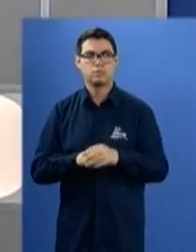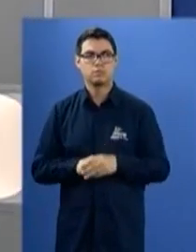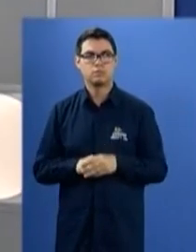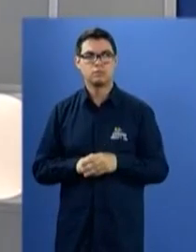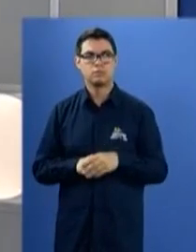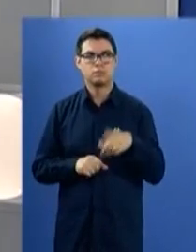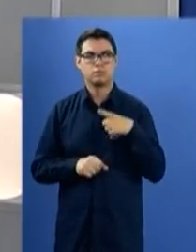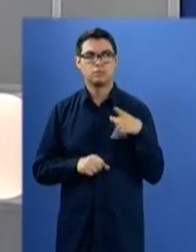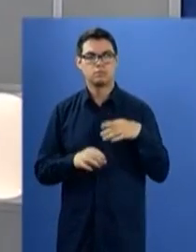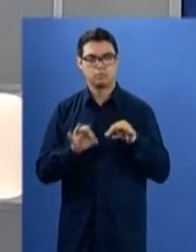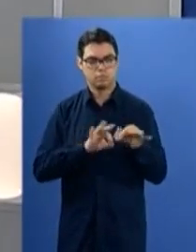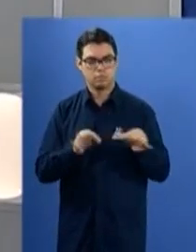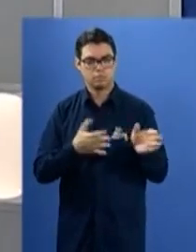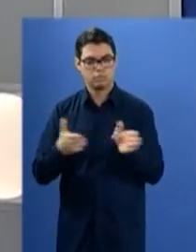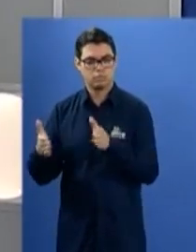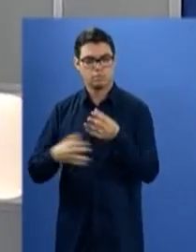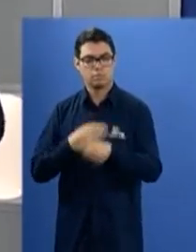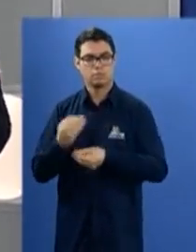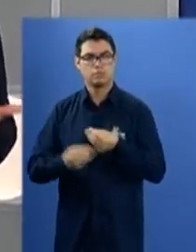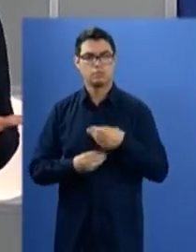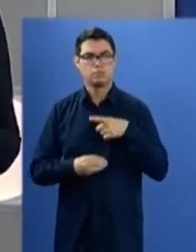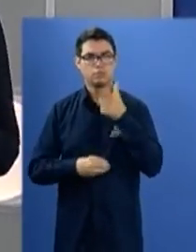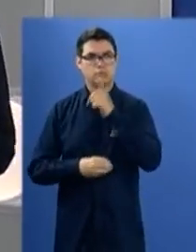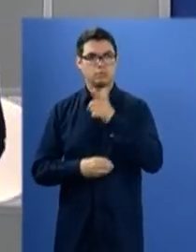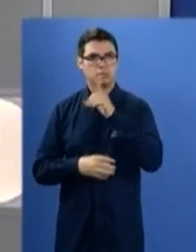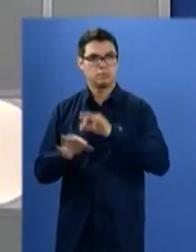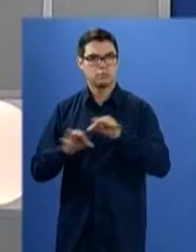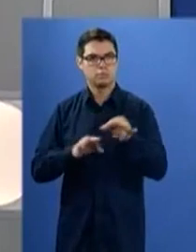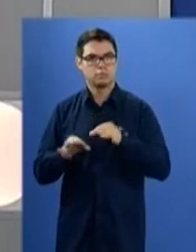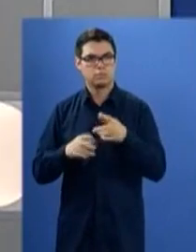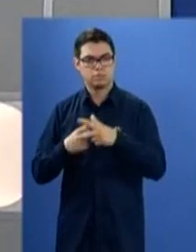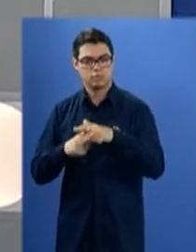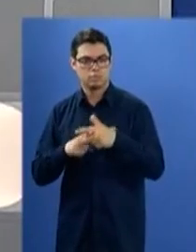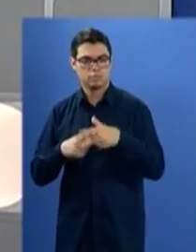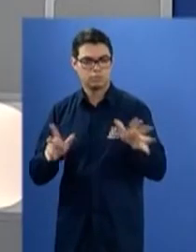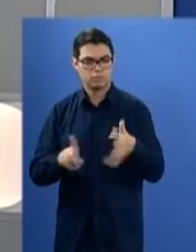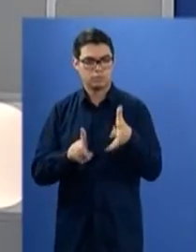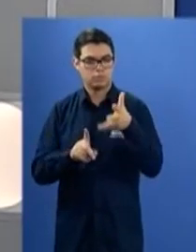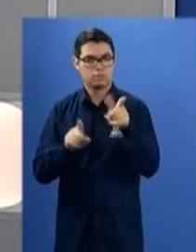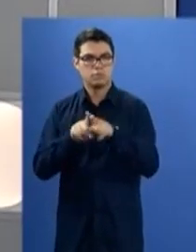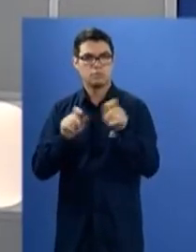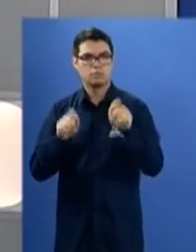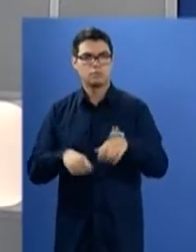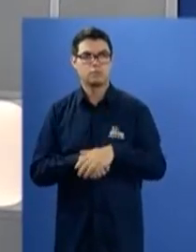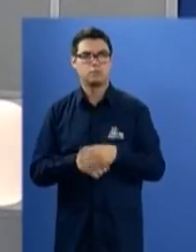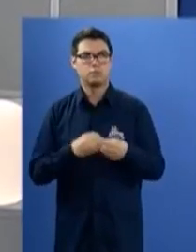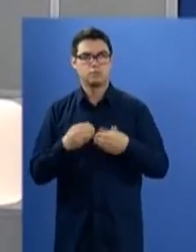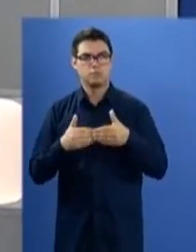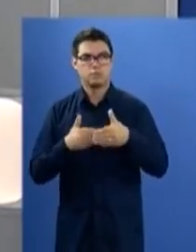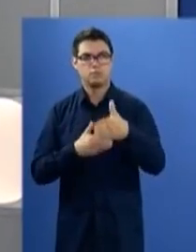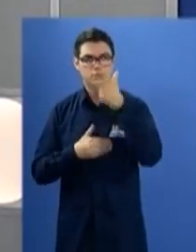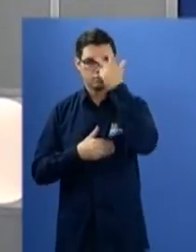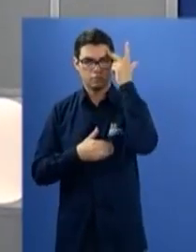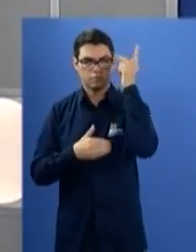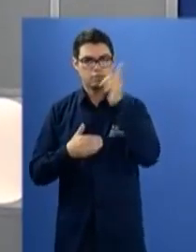As medidas de produtividade podem ser usadas como um instrumento de motivação, e isso faz com que as pessoas passem a